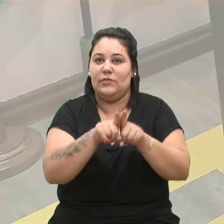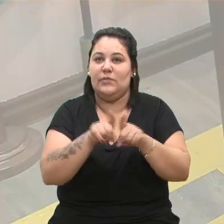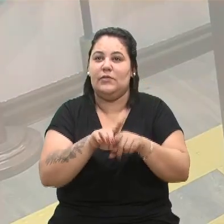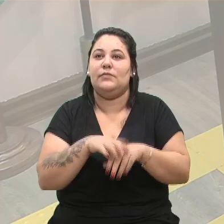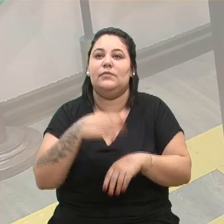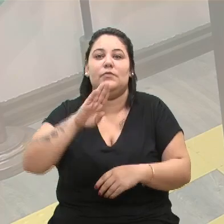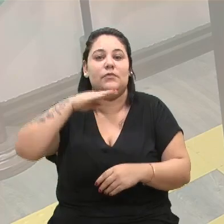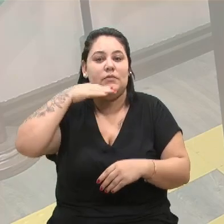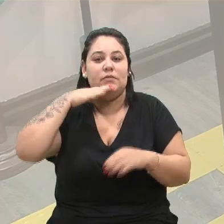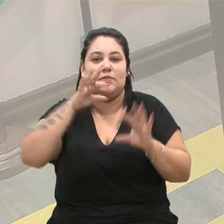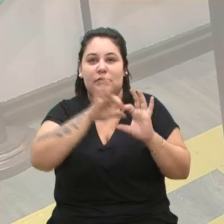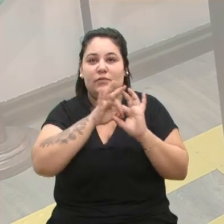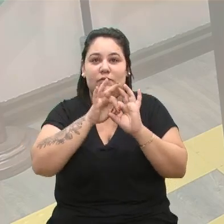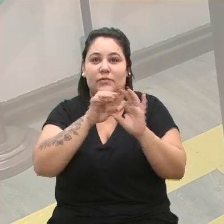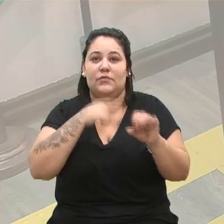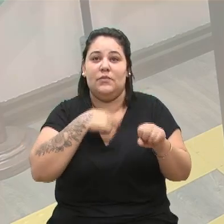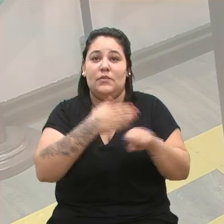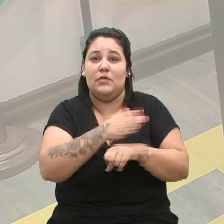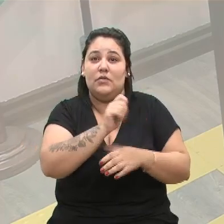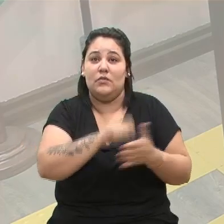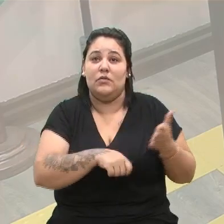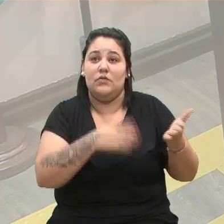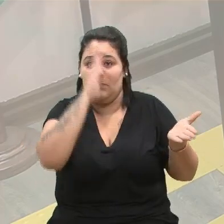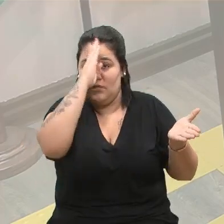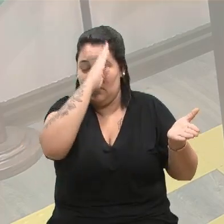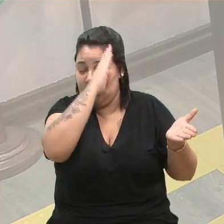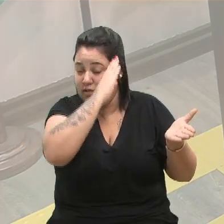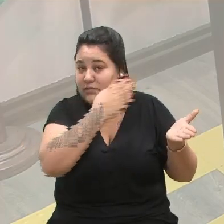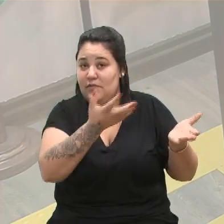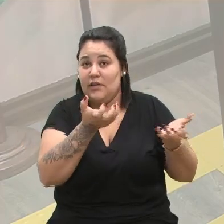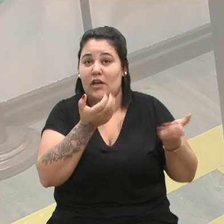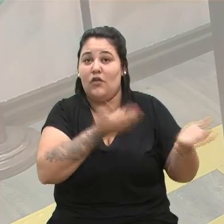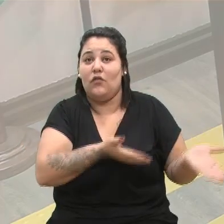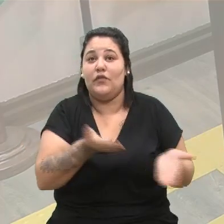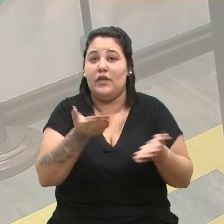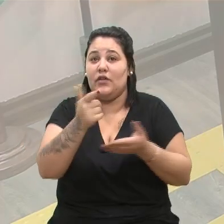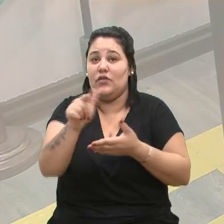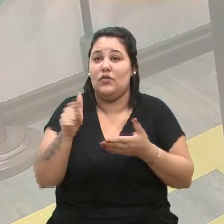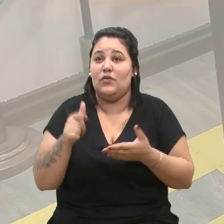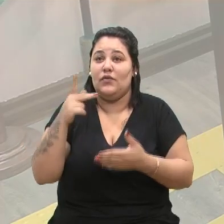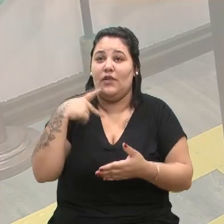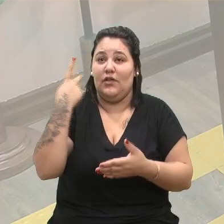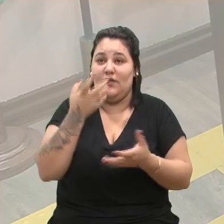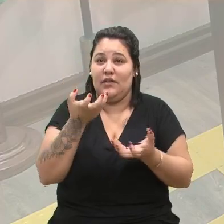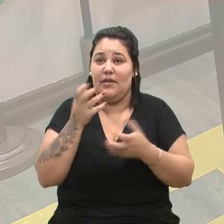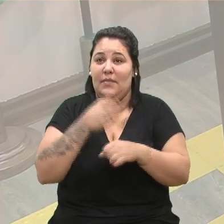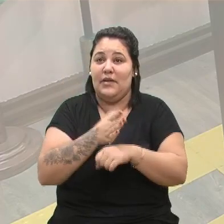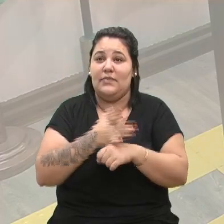senhor está na assinatura e o vereador Bressan também. Vamos convidar os outros vereadores que quiserem fazer parte, né?